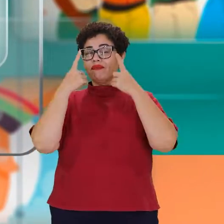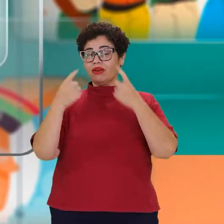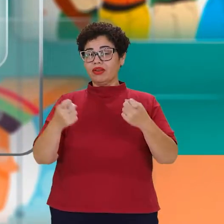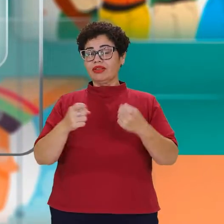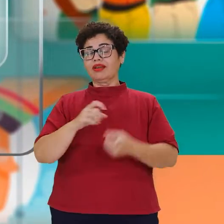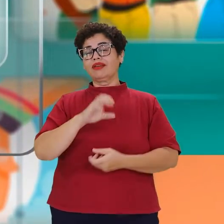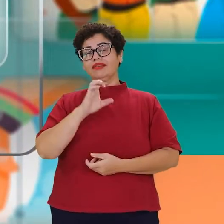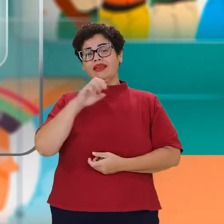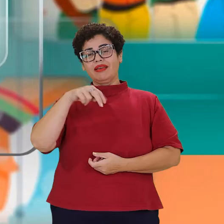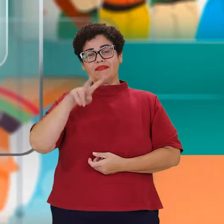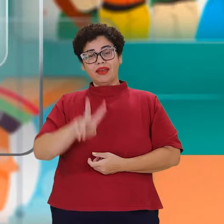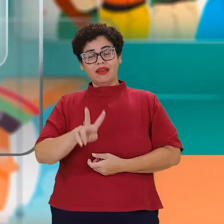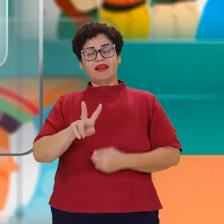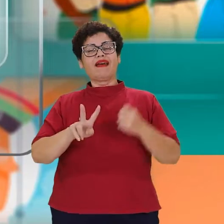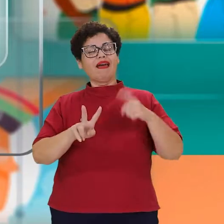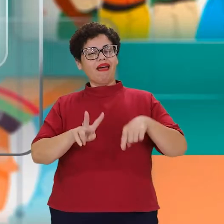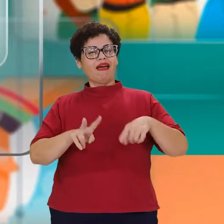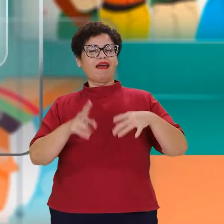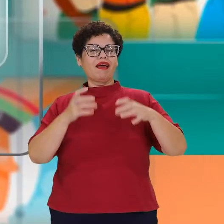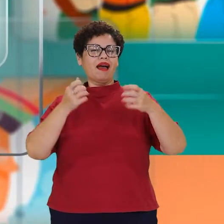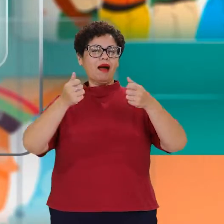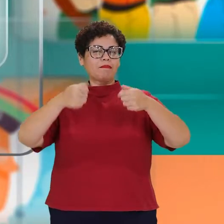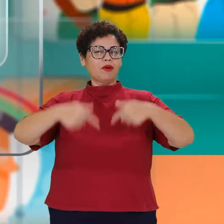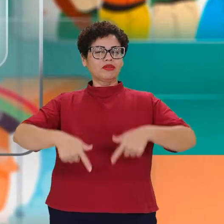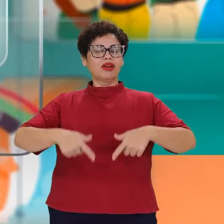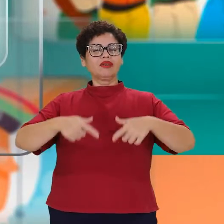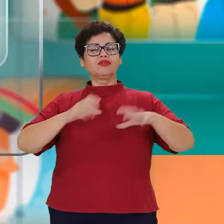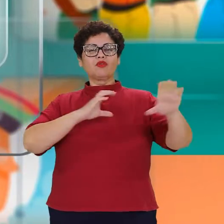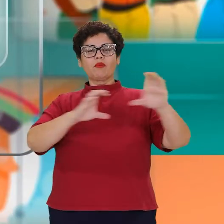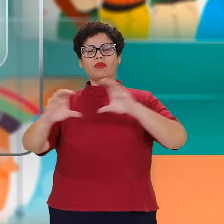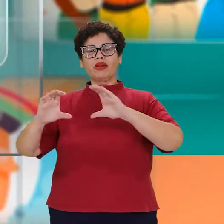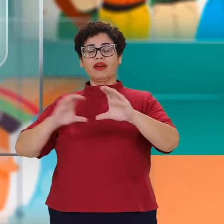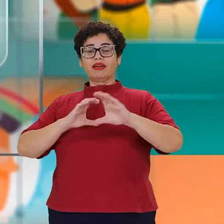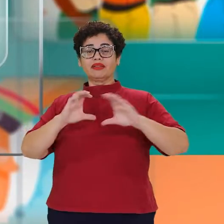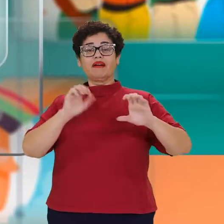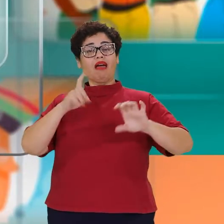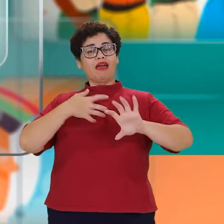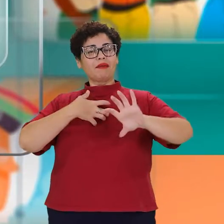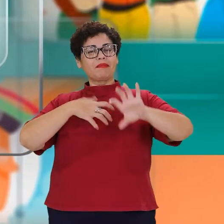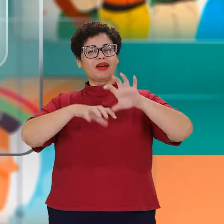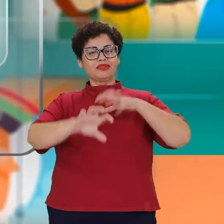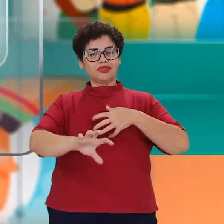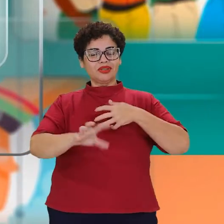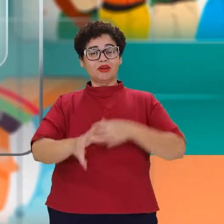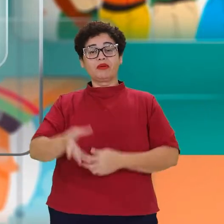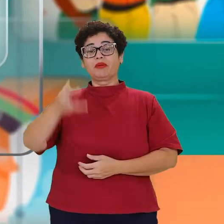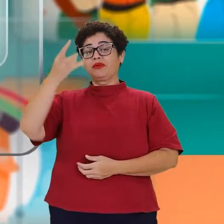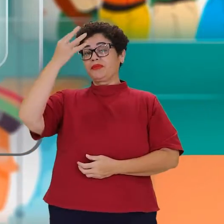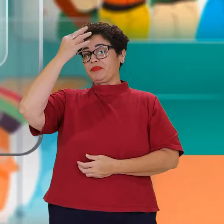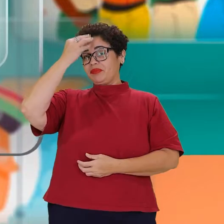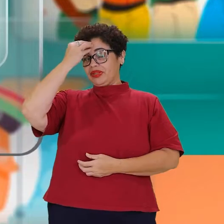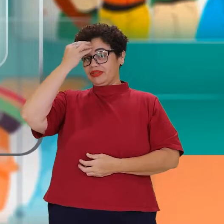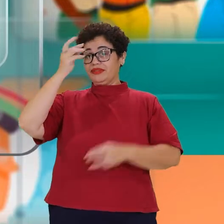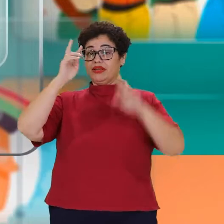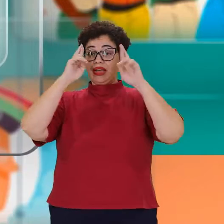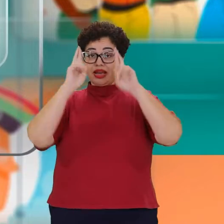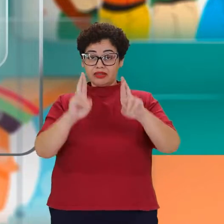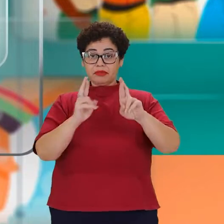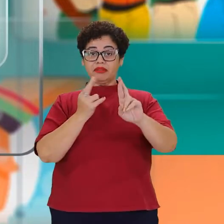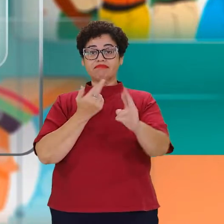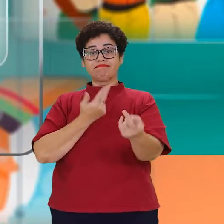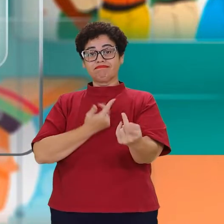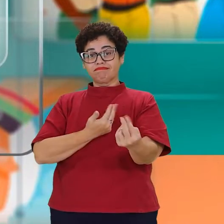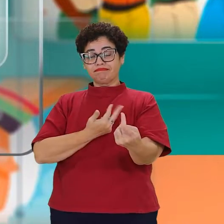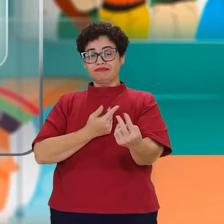ou CNV, é uma abordagem de comunicação que se baseia em empatia, compreensão e